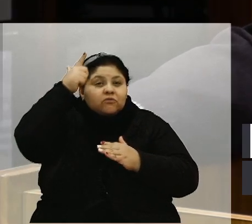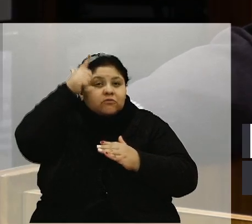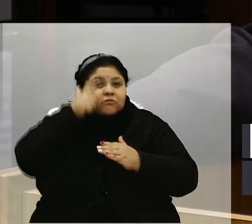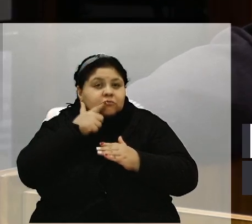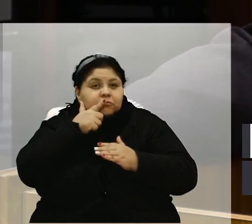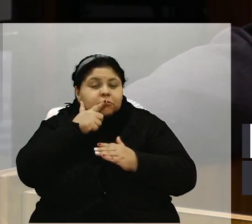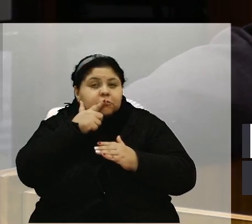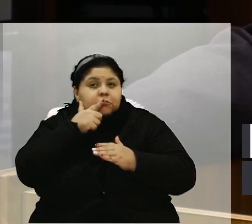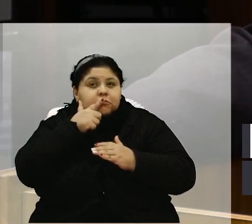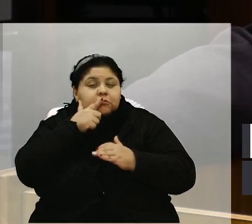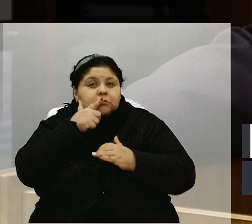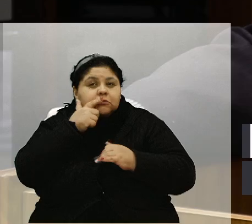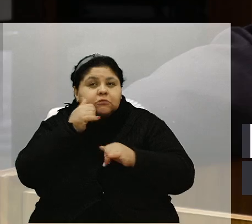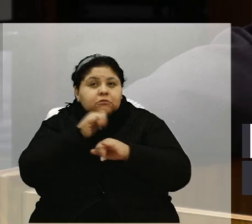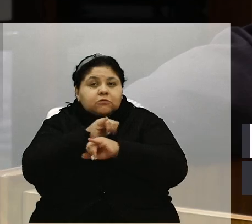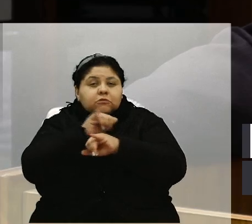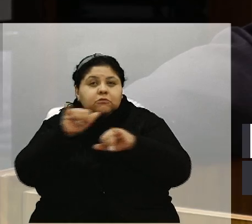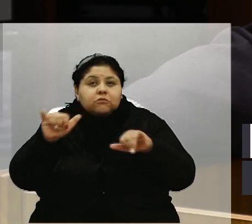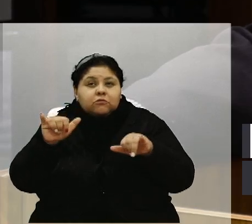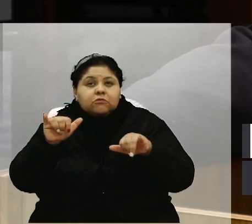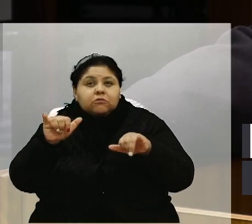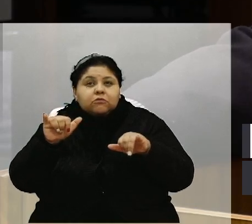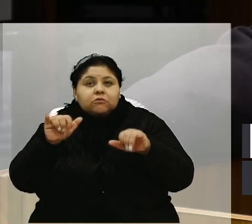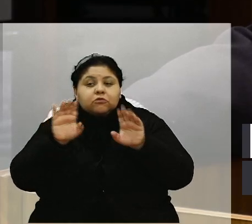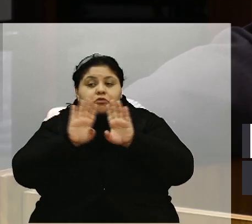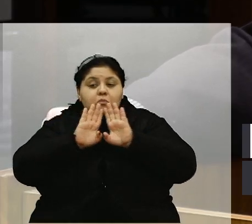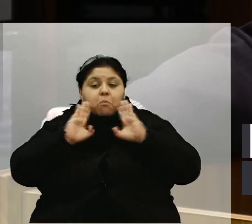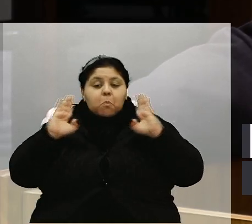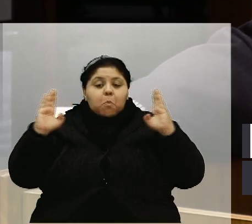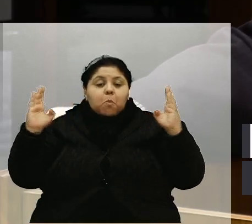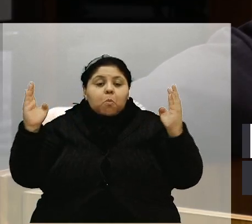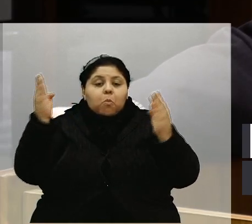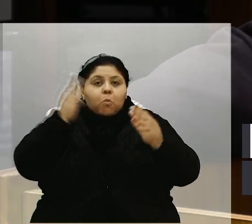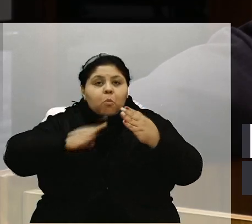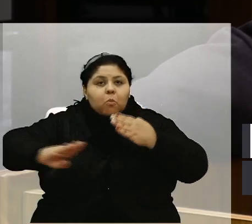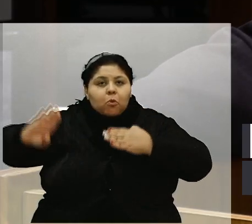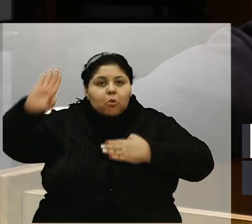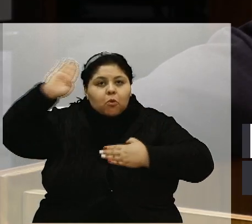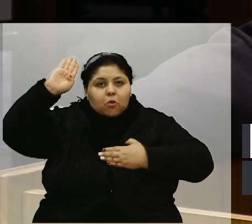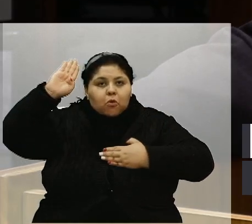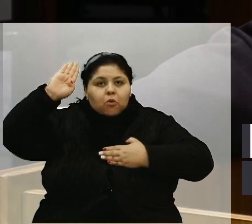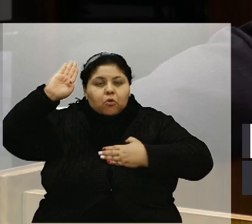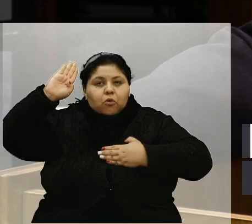do o Muro do Imigrante, o guarda-reio lá